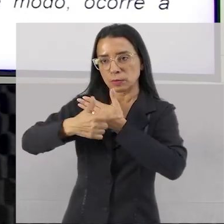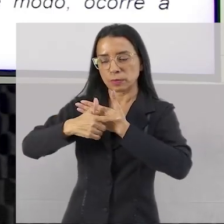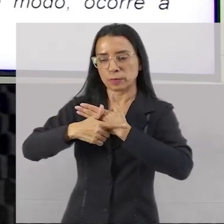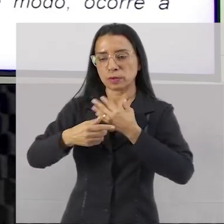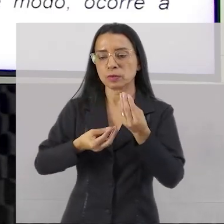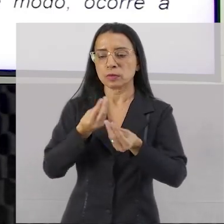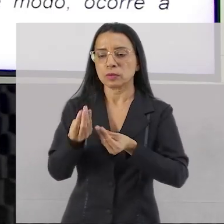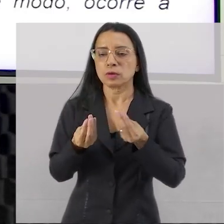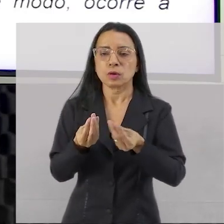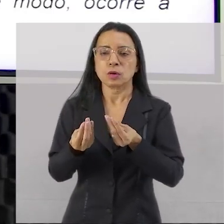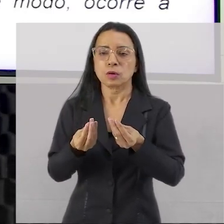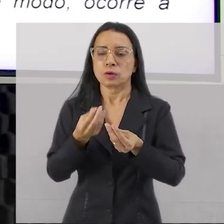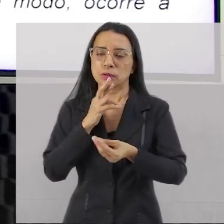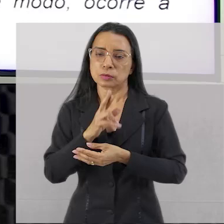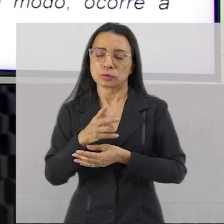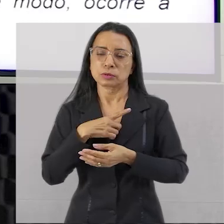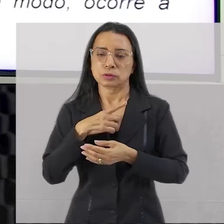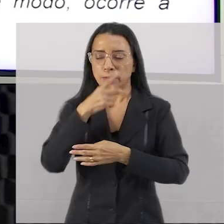quê? Pessoas